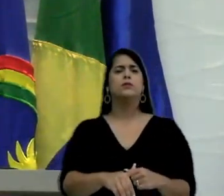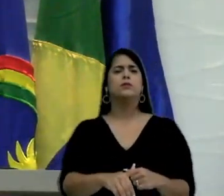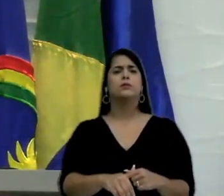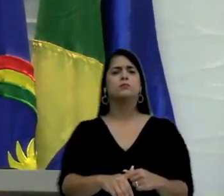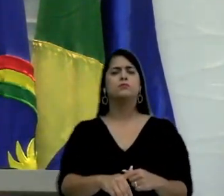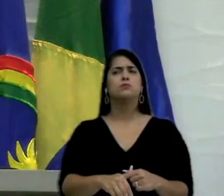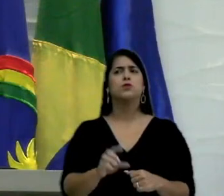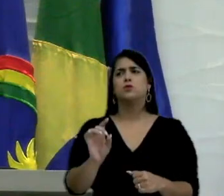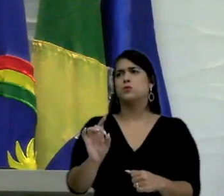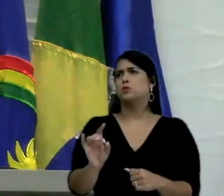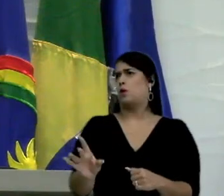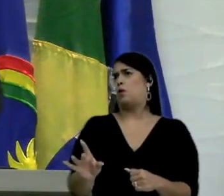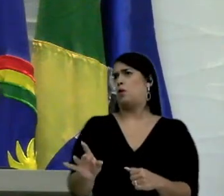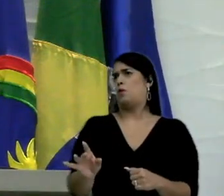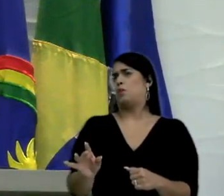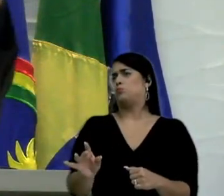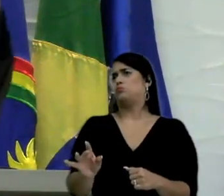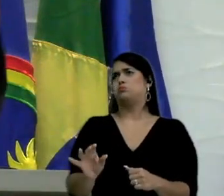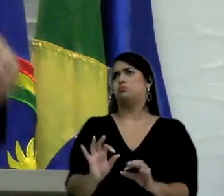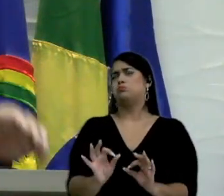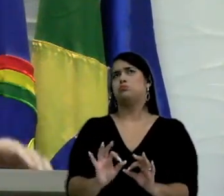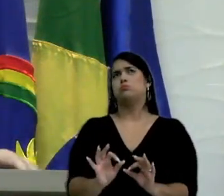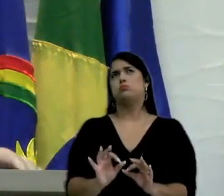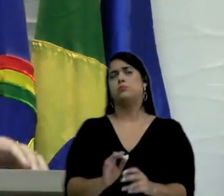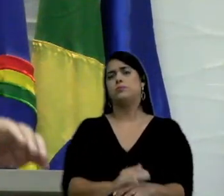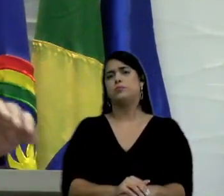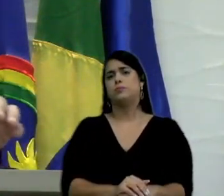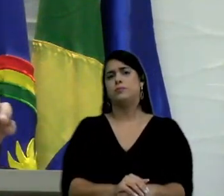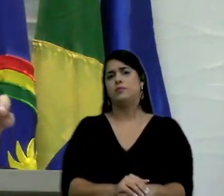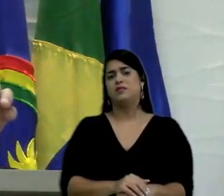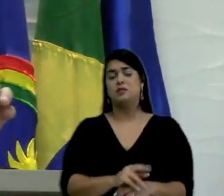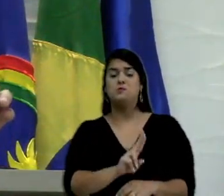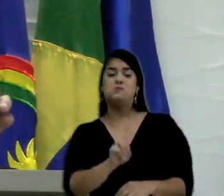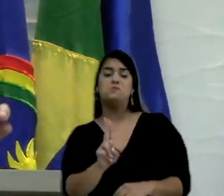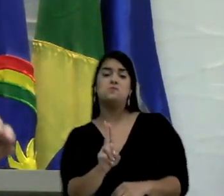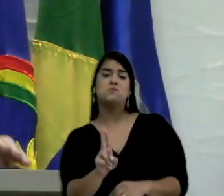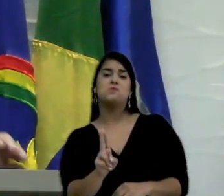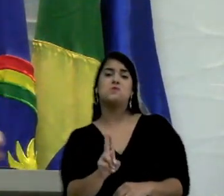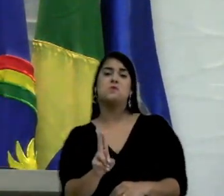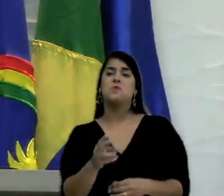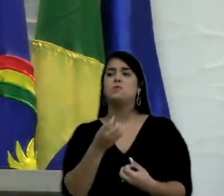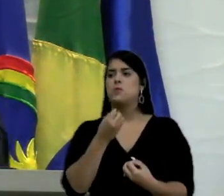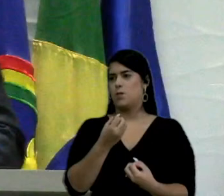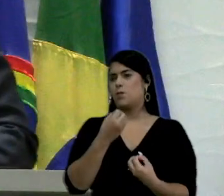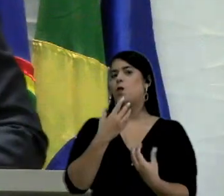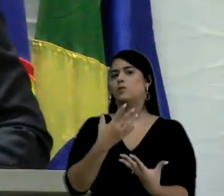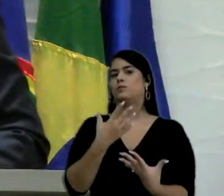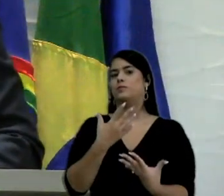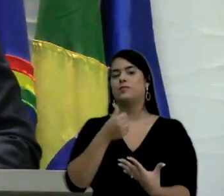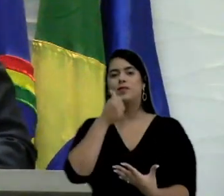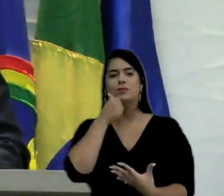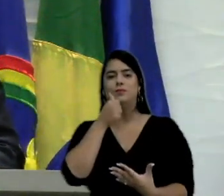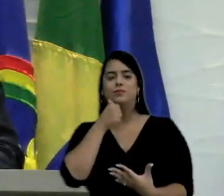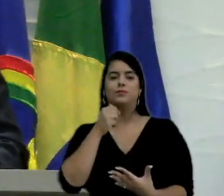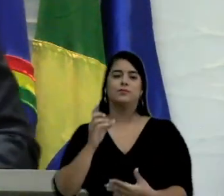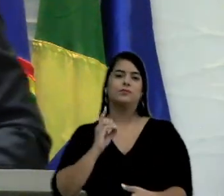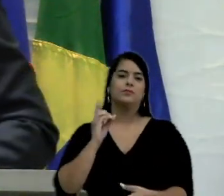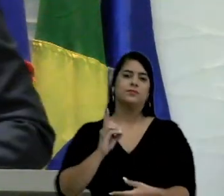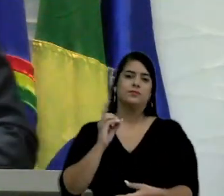lugar simplesmente porque o nome tem menos rejeição do que o nome da deputada que tem uma